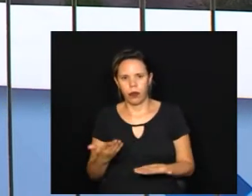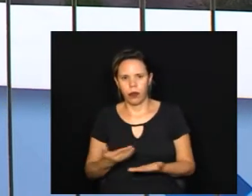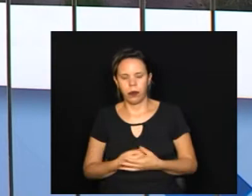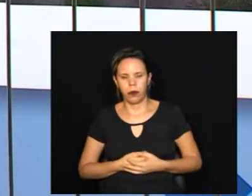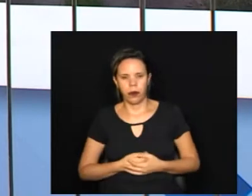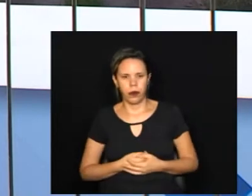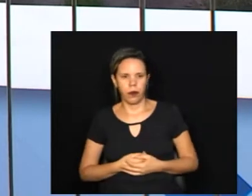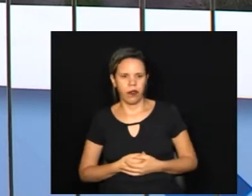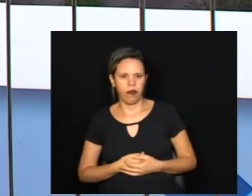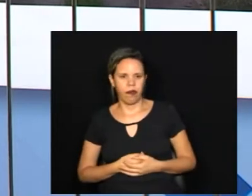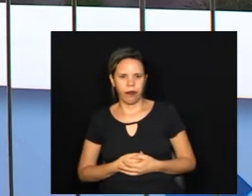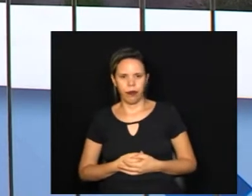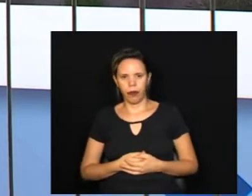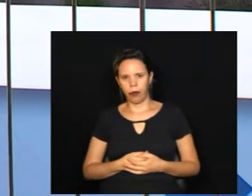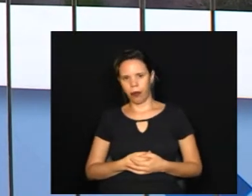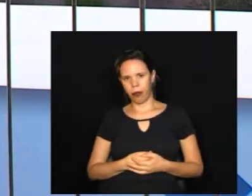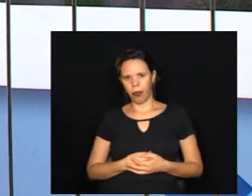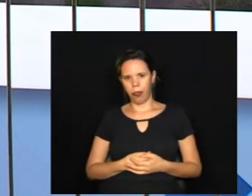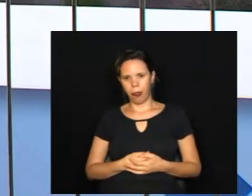momento.